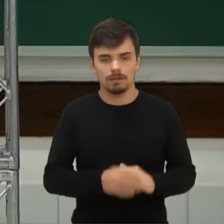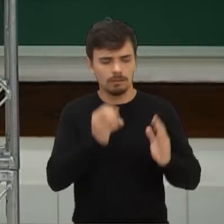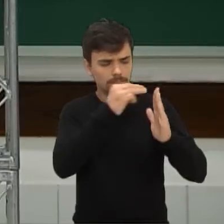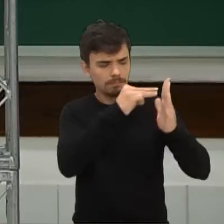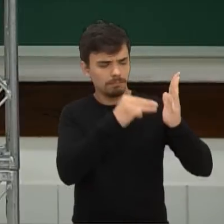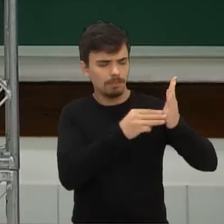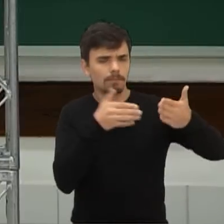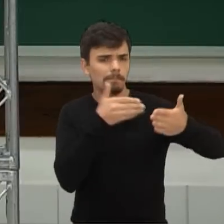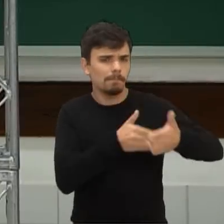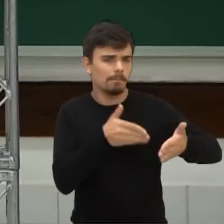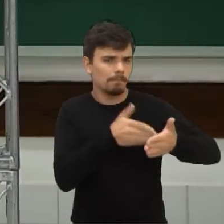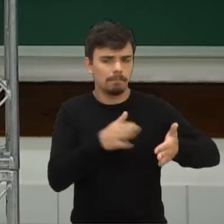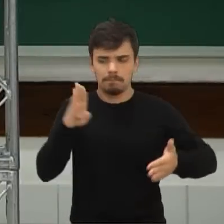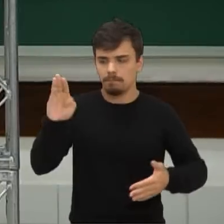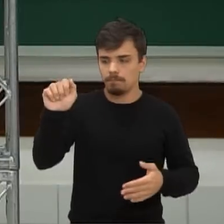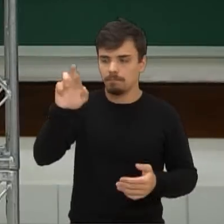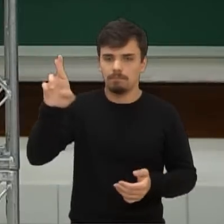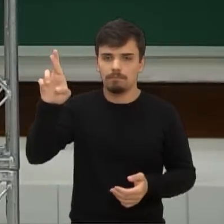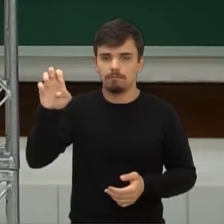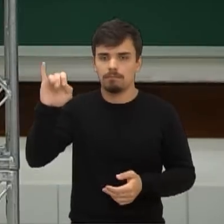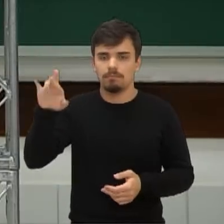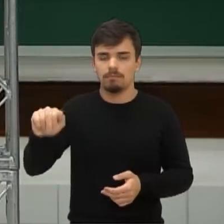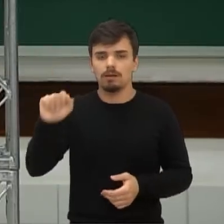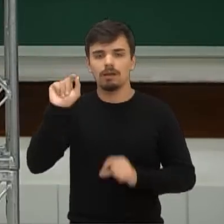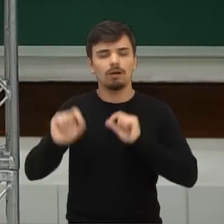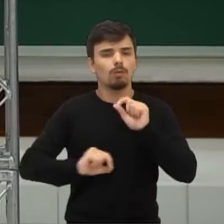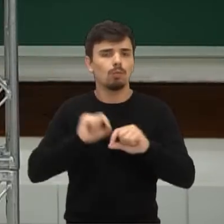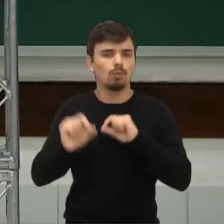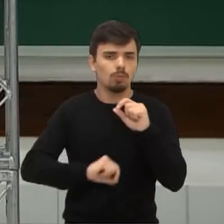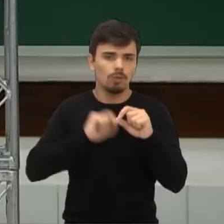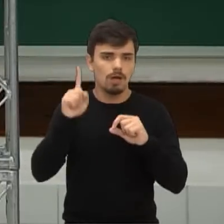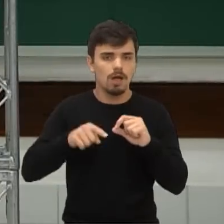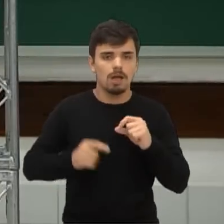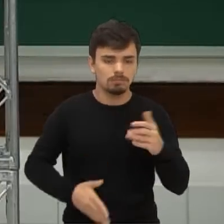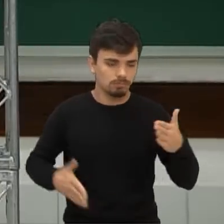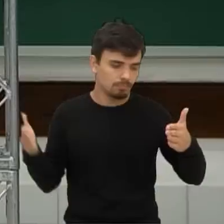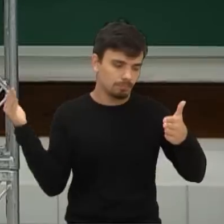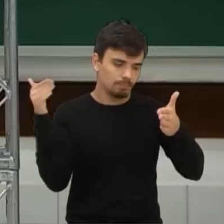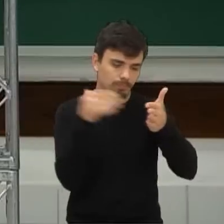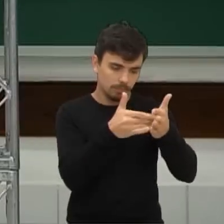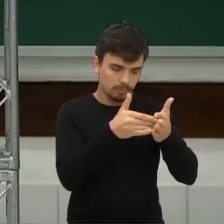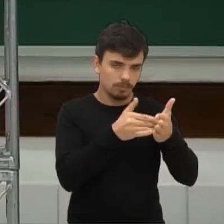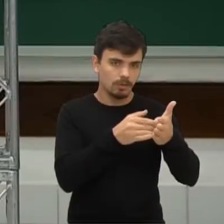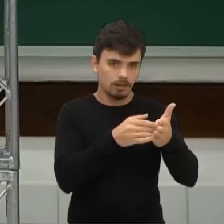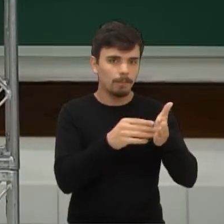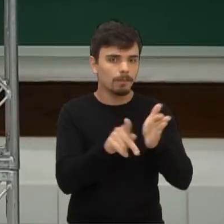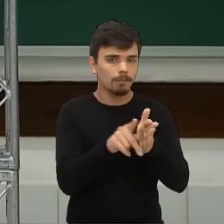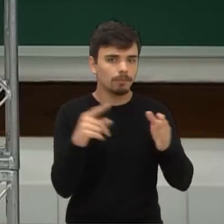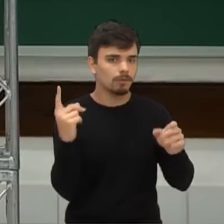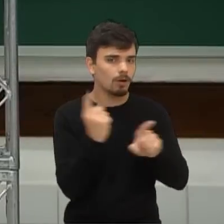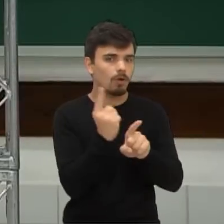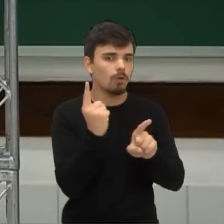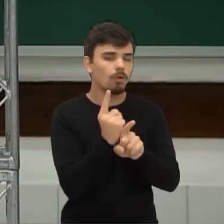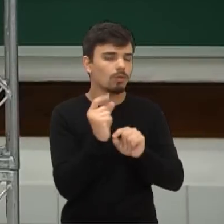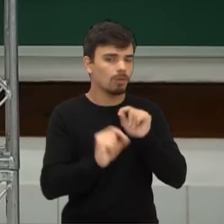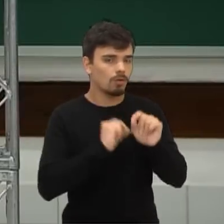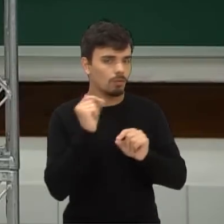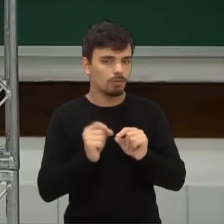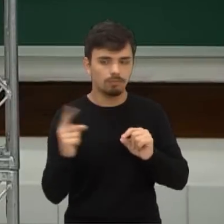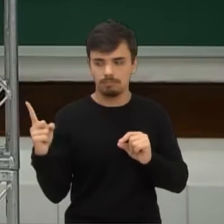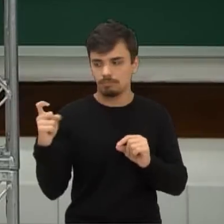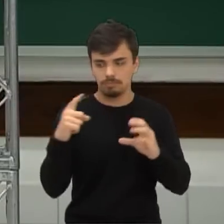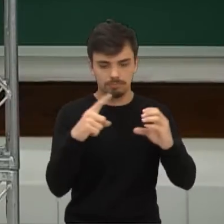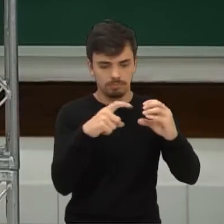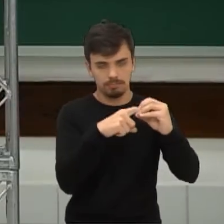Método de barreira, a gente viu nessa aula, é aquele que vai impedir o encontro do óvulo com o espermatozoide através de